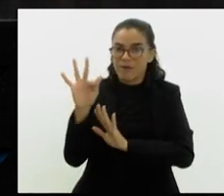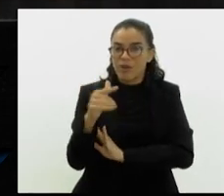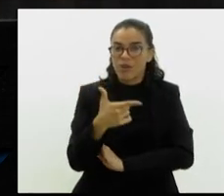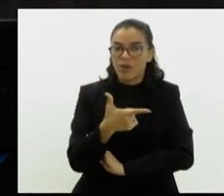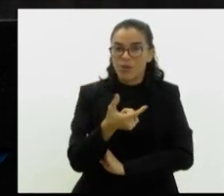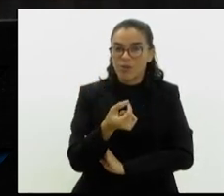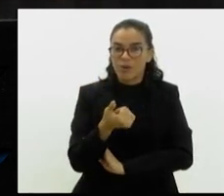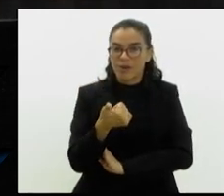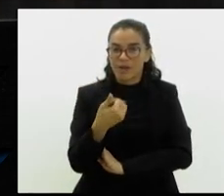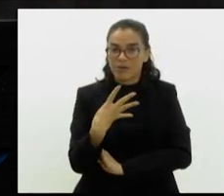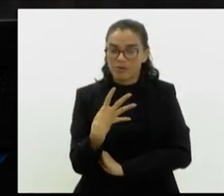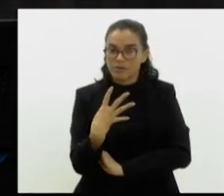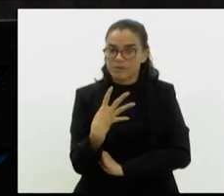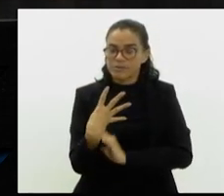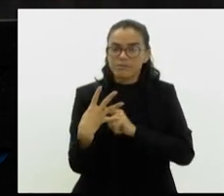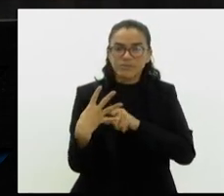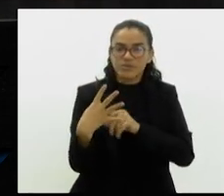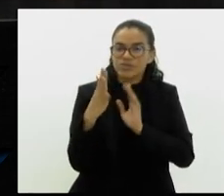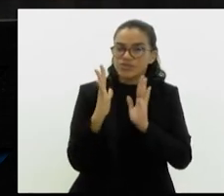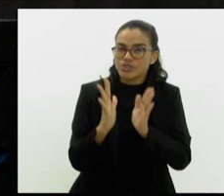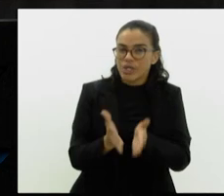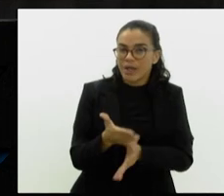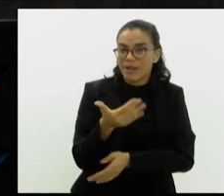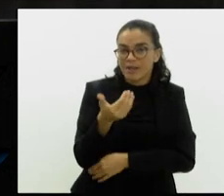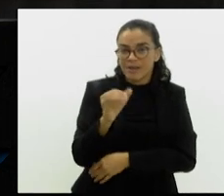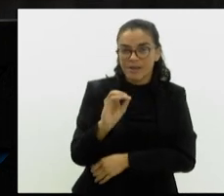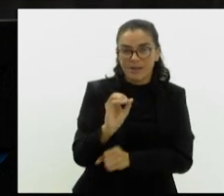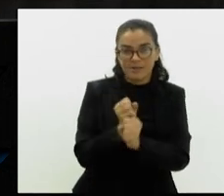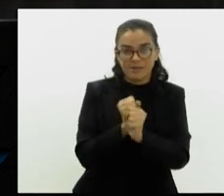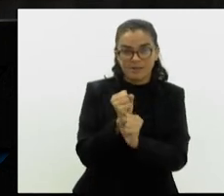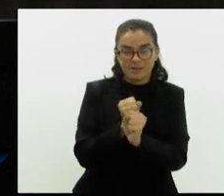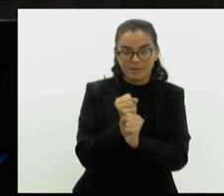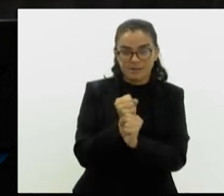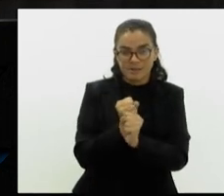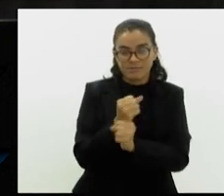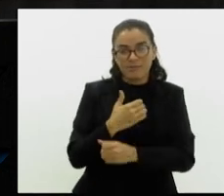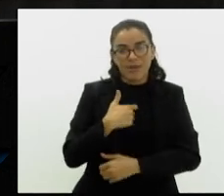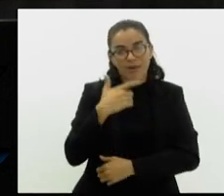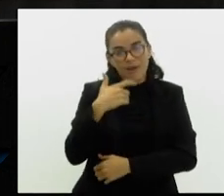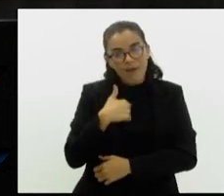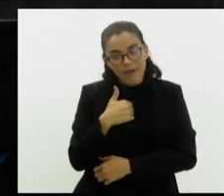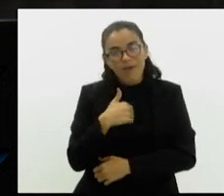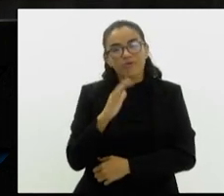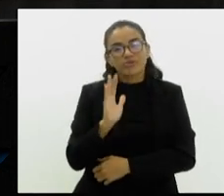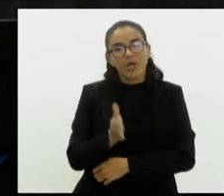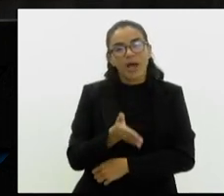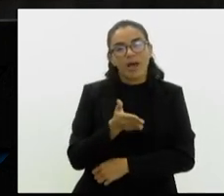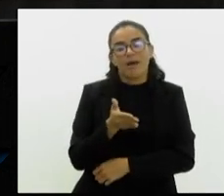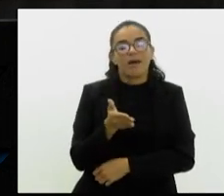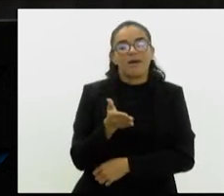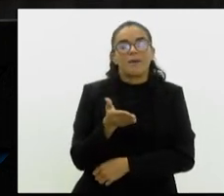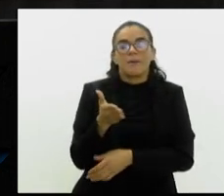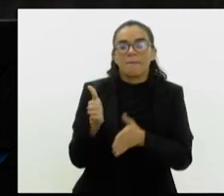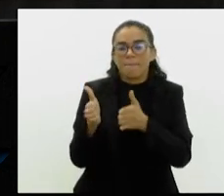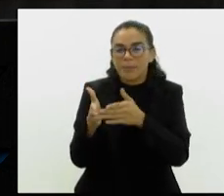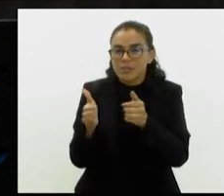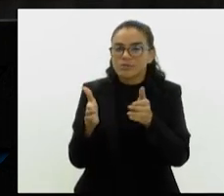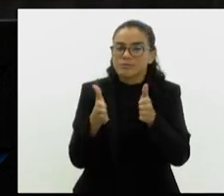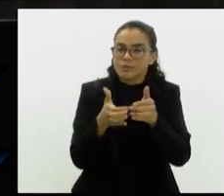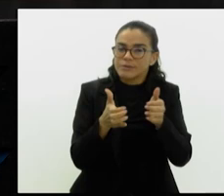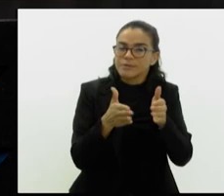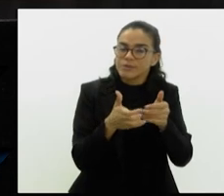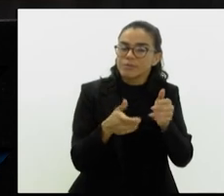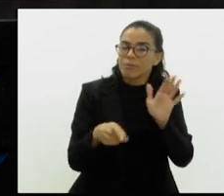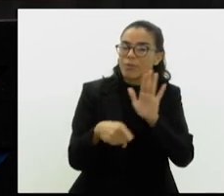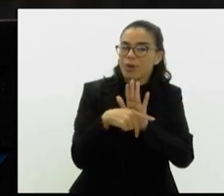2014 e isso já se vão 10 anos então eu tô aqui cobrando não é aquilo que é de direito